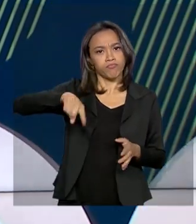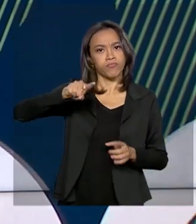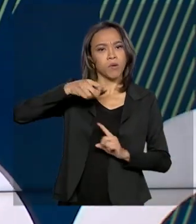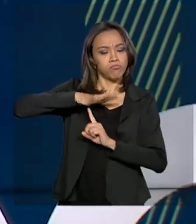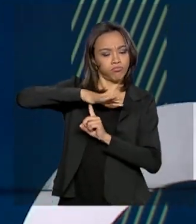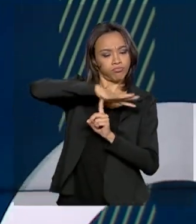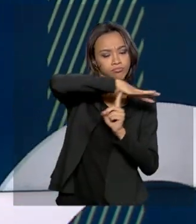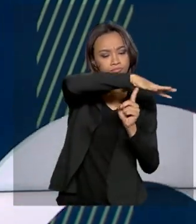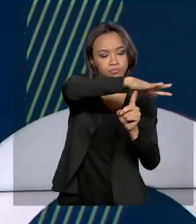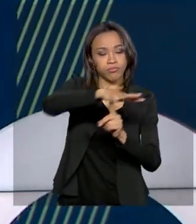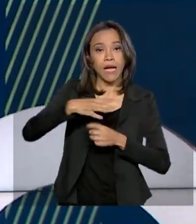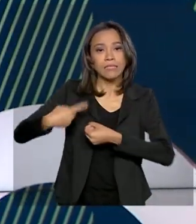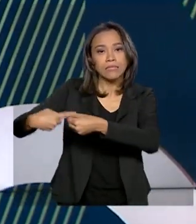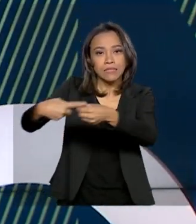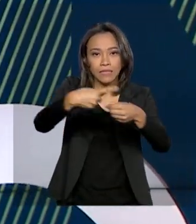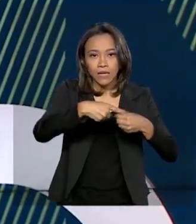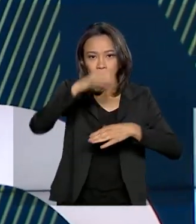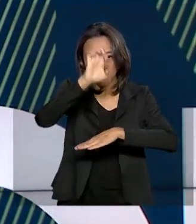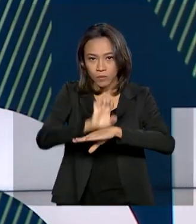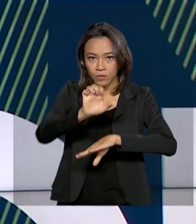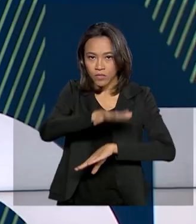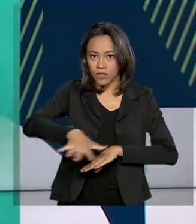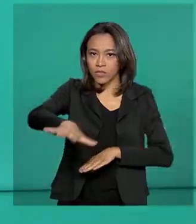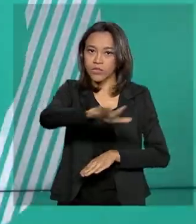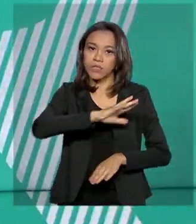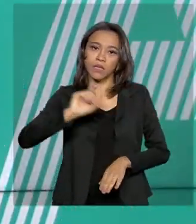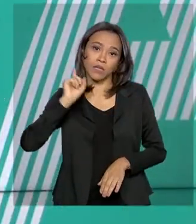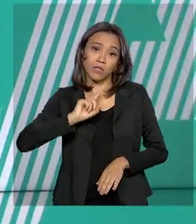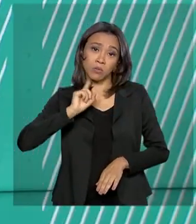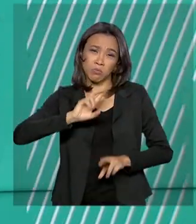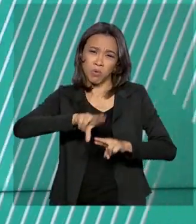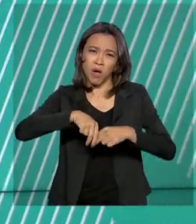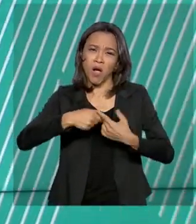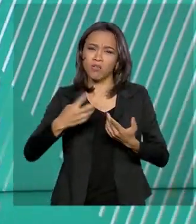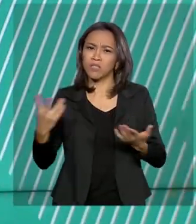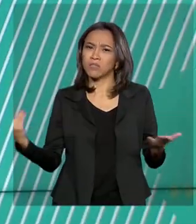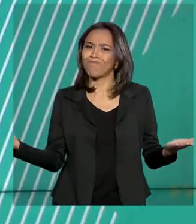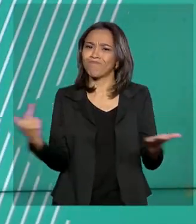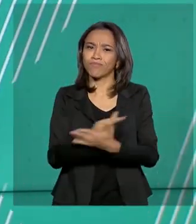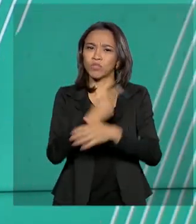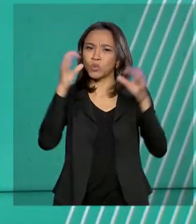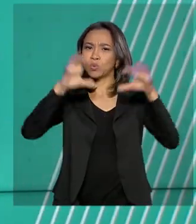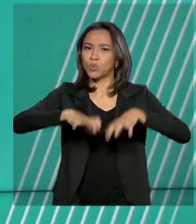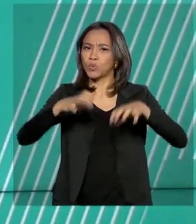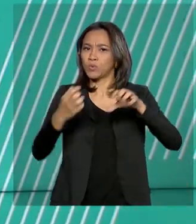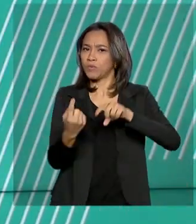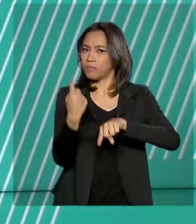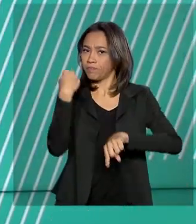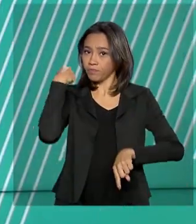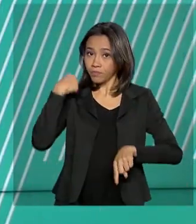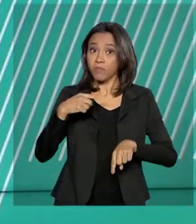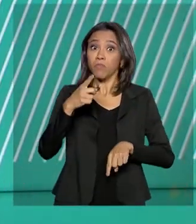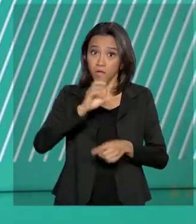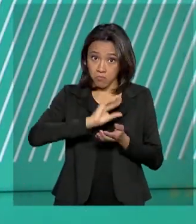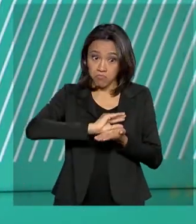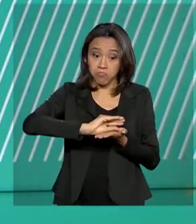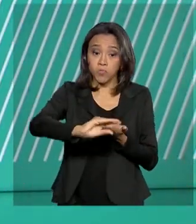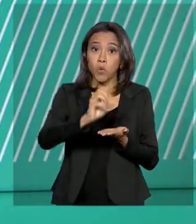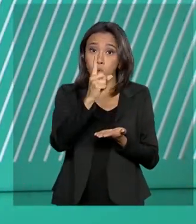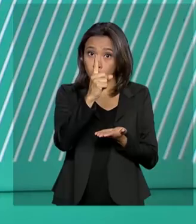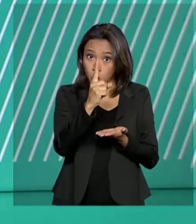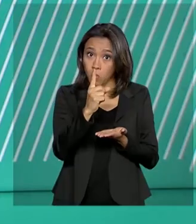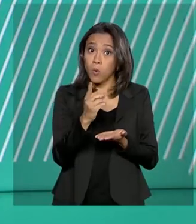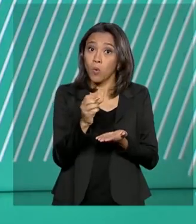as cidades mineiras atingidas pelas fortes chuvas dos últimos dias. Bolsonaro anunciou a liberação de quase um bilhão de reais